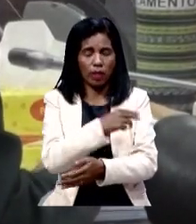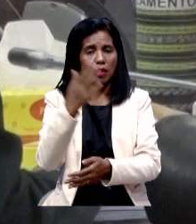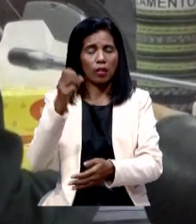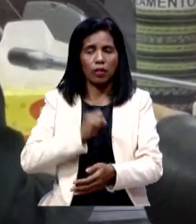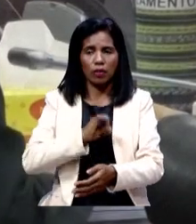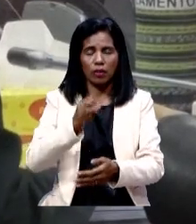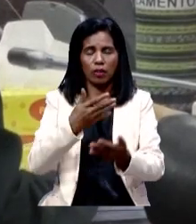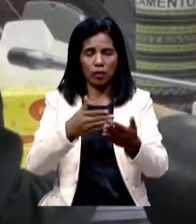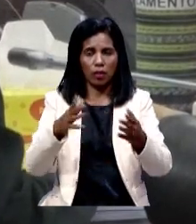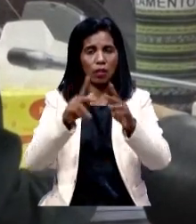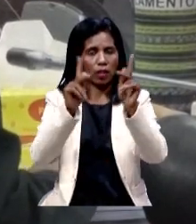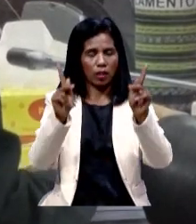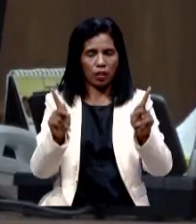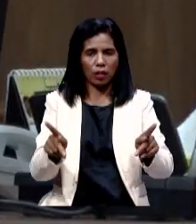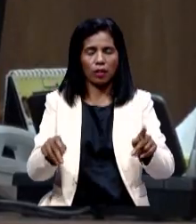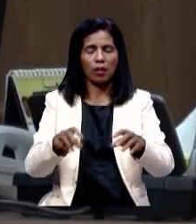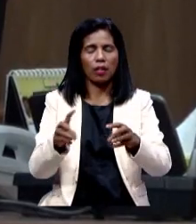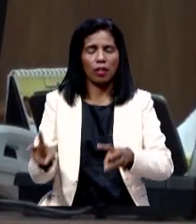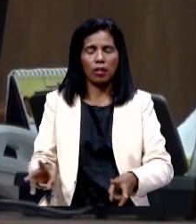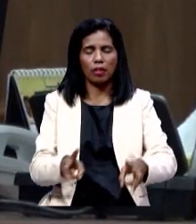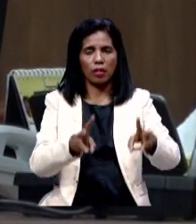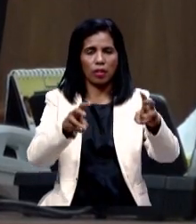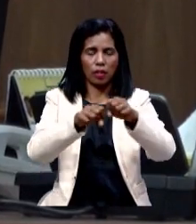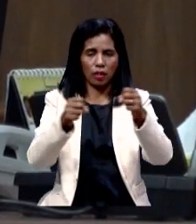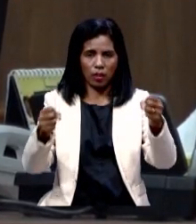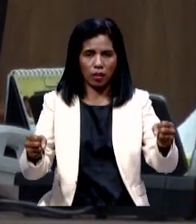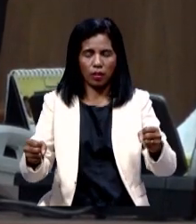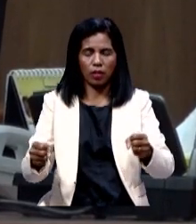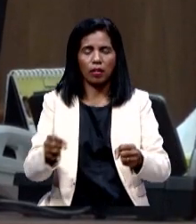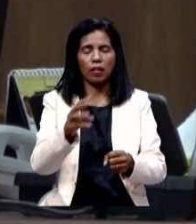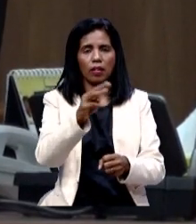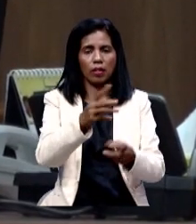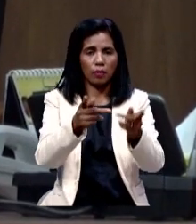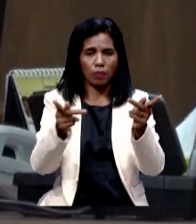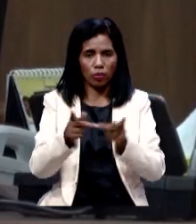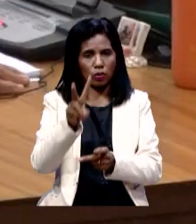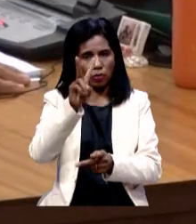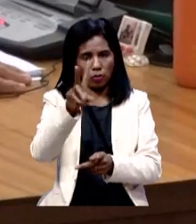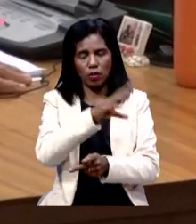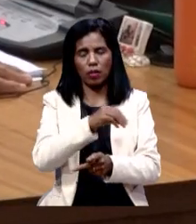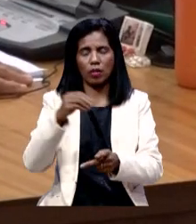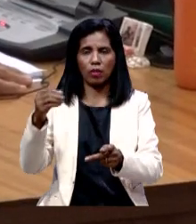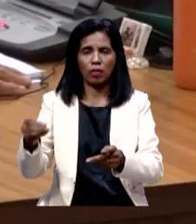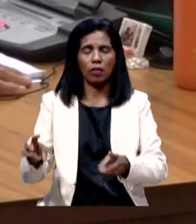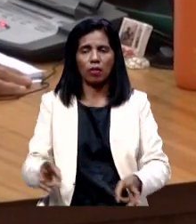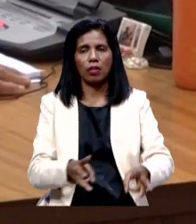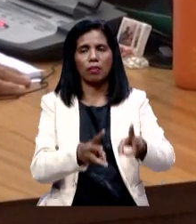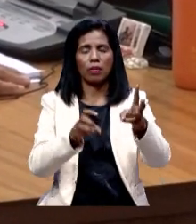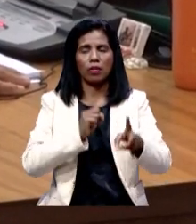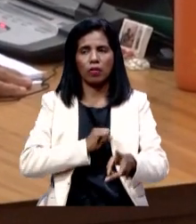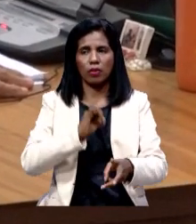e a loja balung, hakoto estrada público entre posto Maukatar no Fatululi, no mos estrada direção